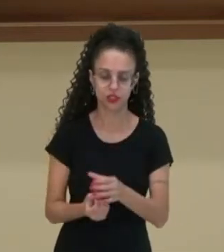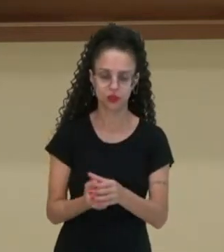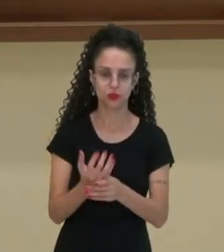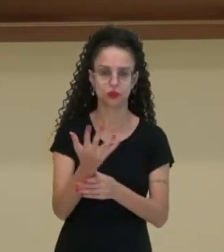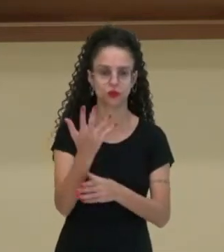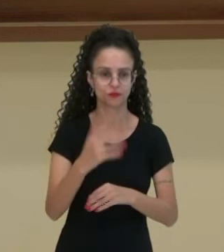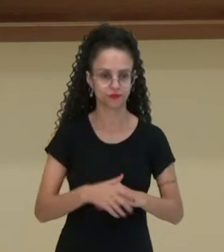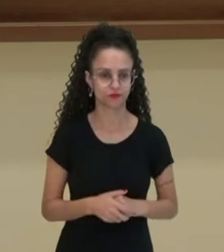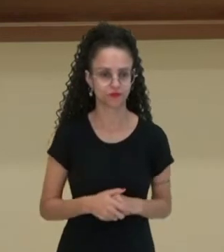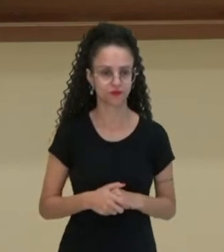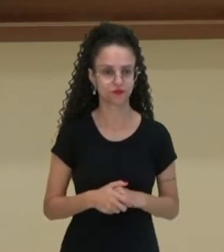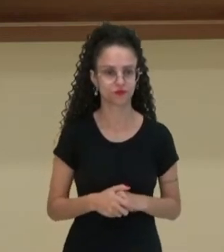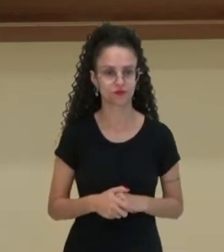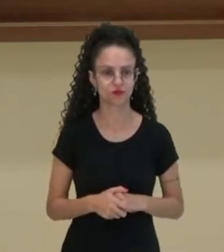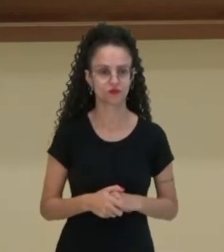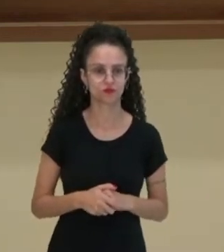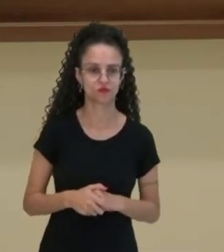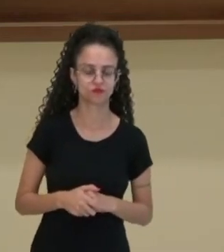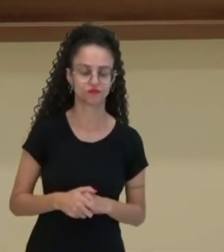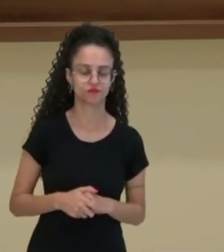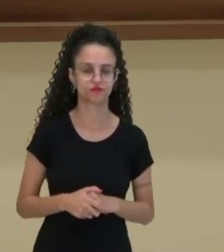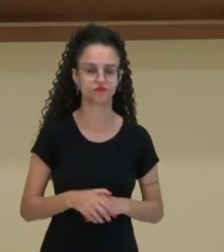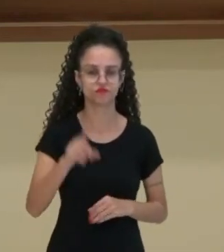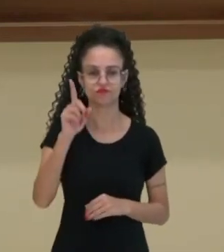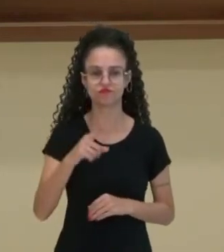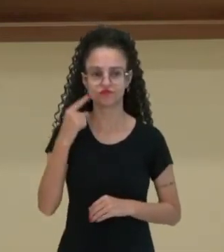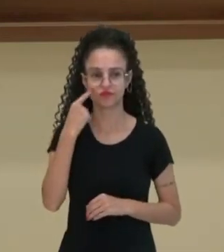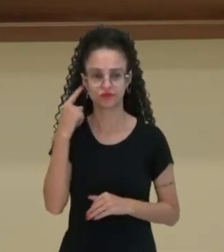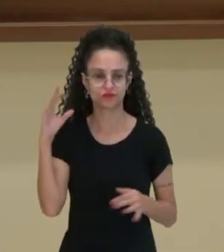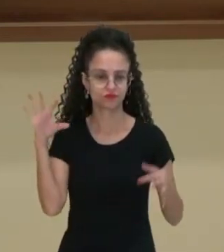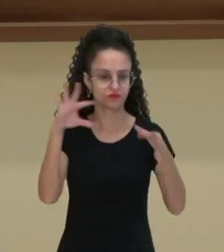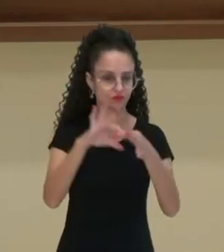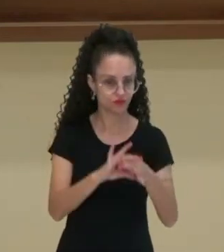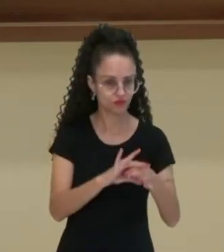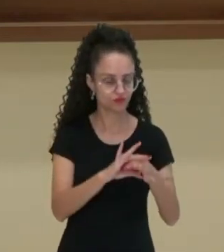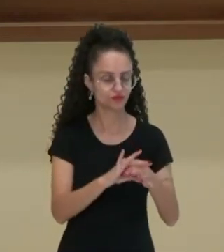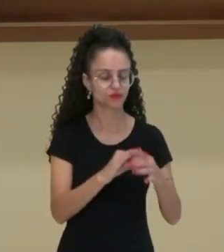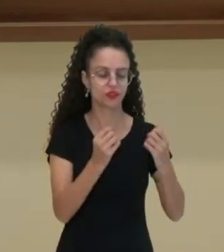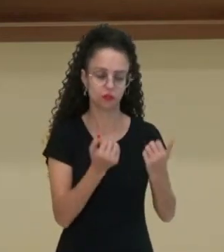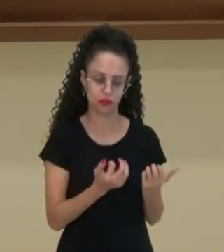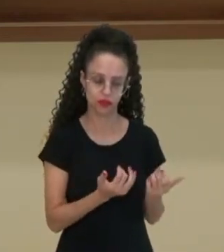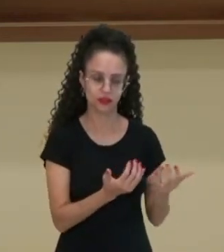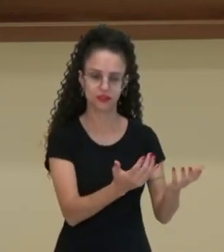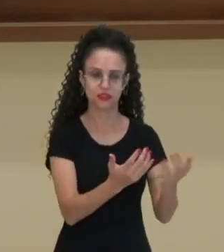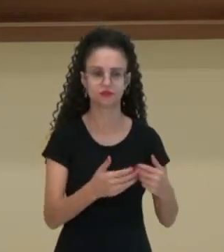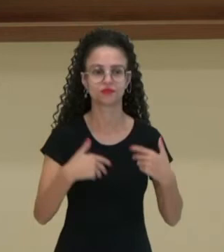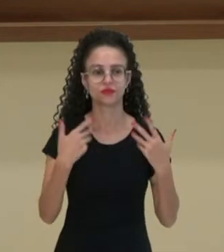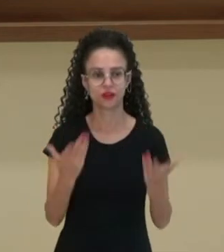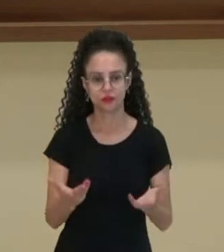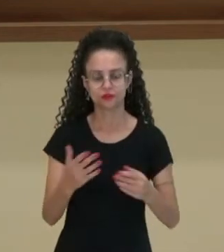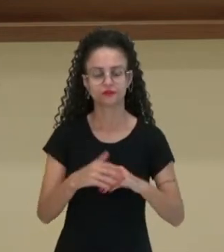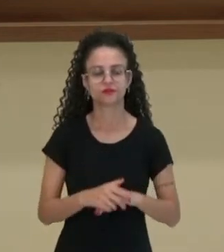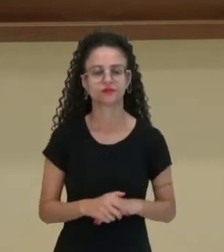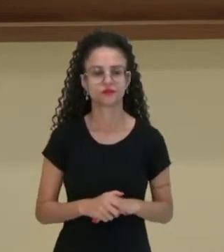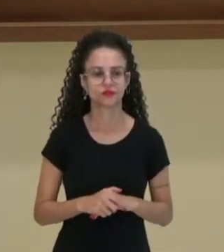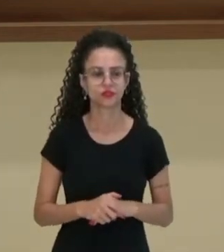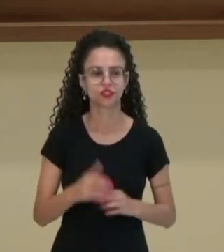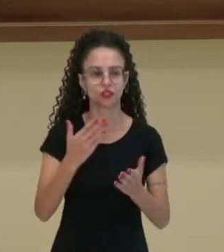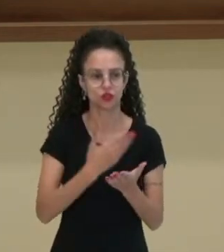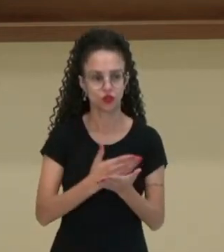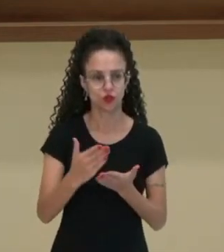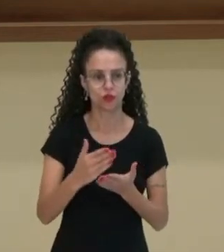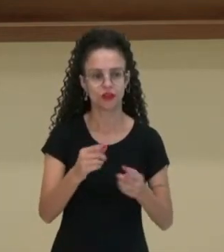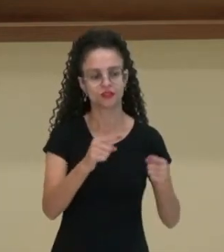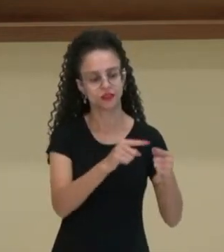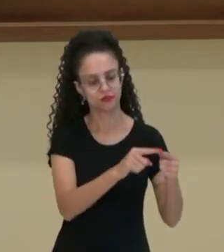plantio. Então, a gente fala em plantio, a gente logo já pensa em plantas. E daí, então, começa tudo